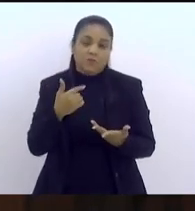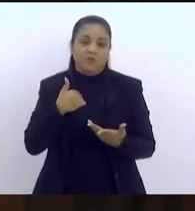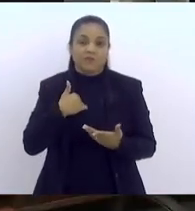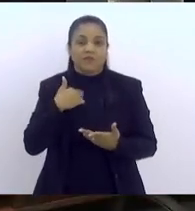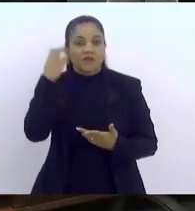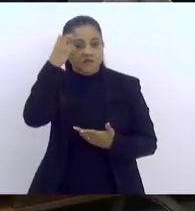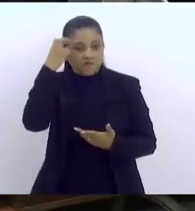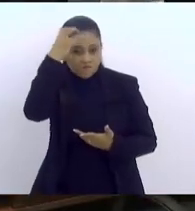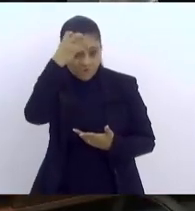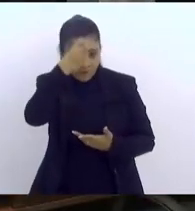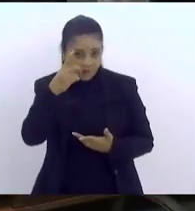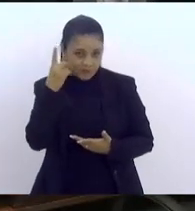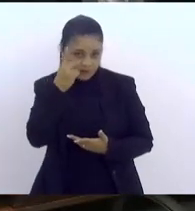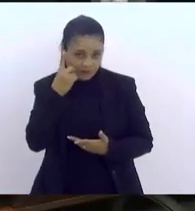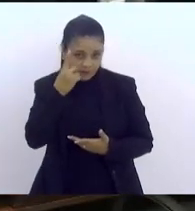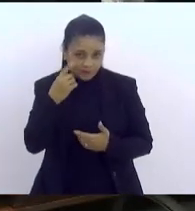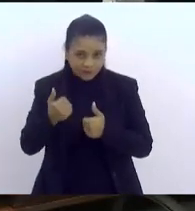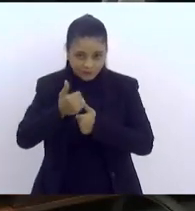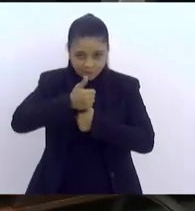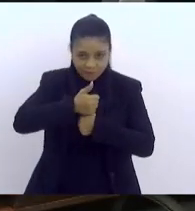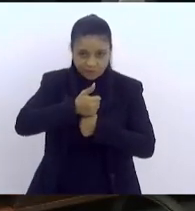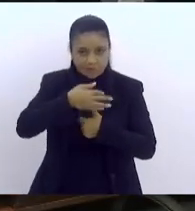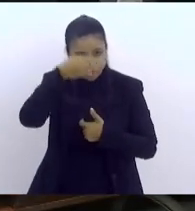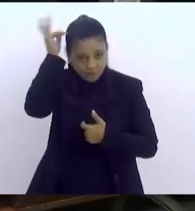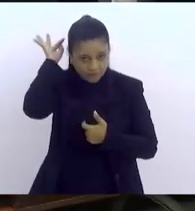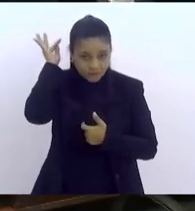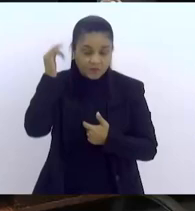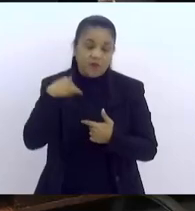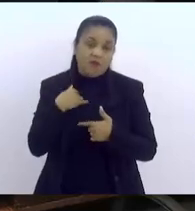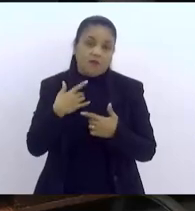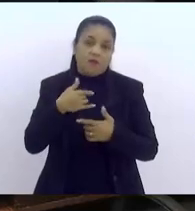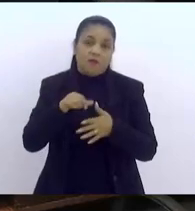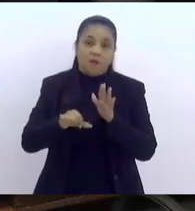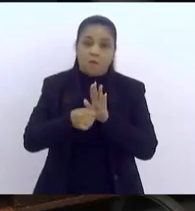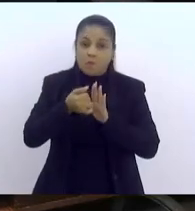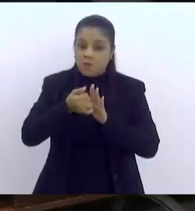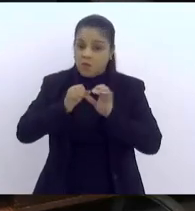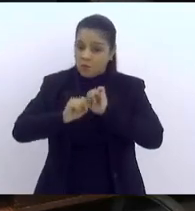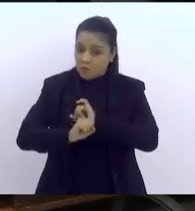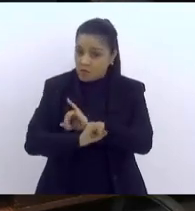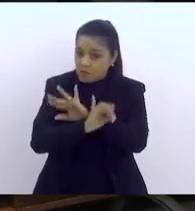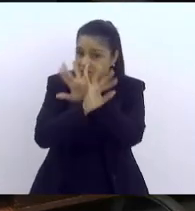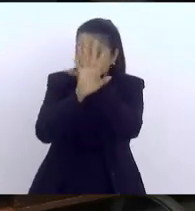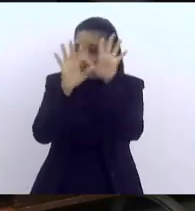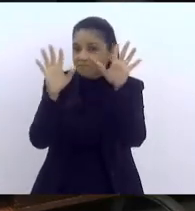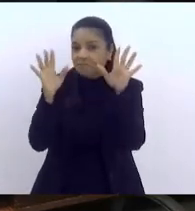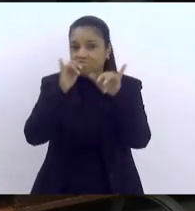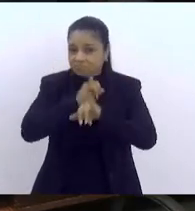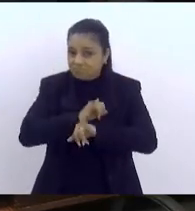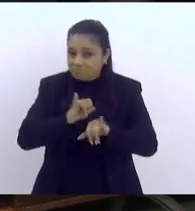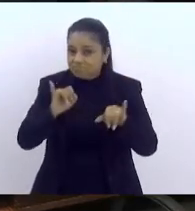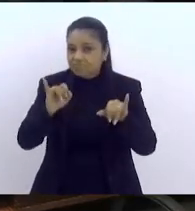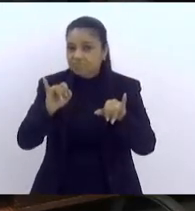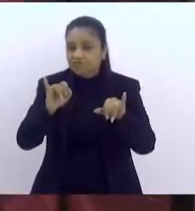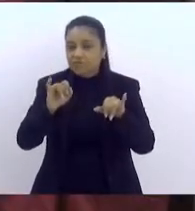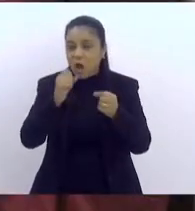queria, em primeiro lugar, deixar absolutamente claro que nós